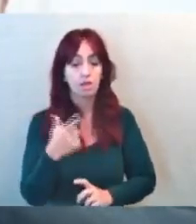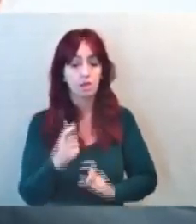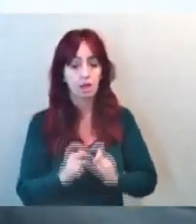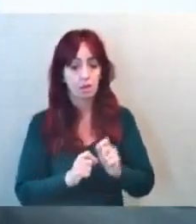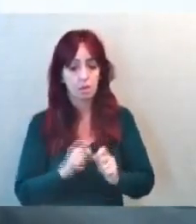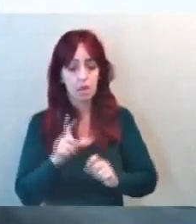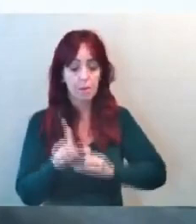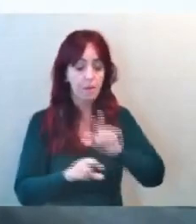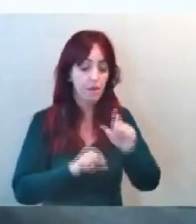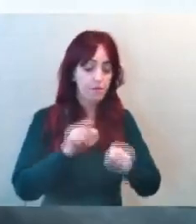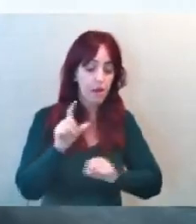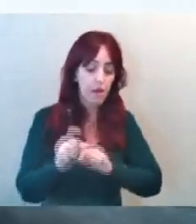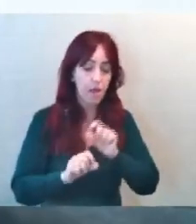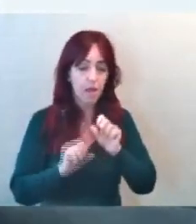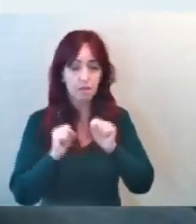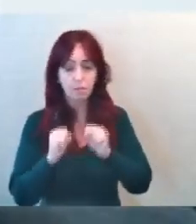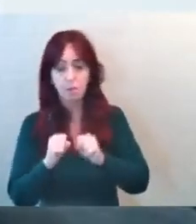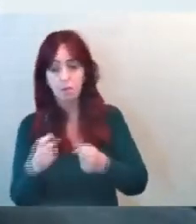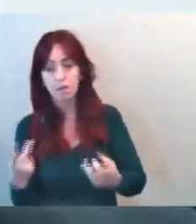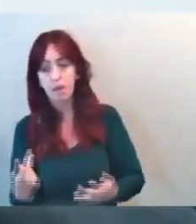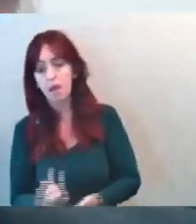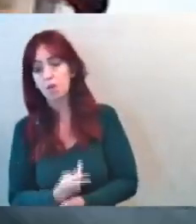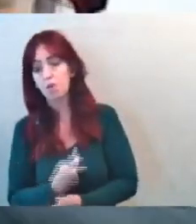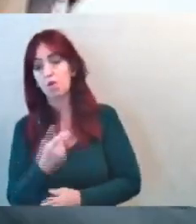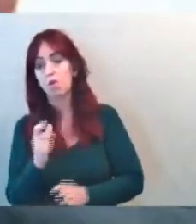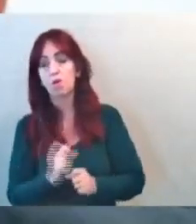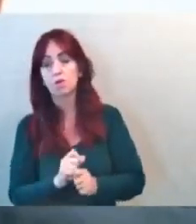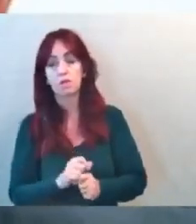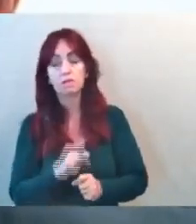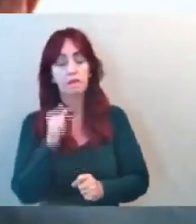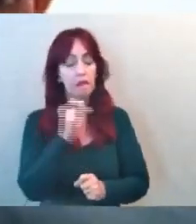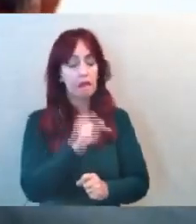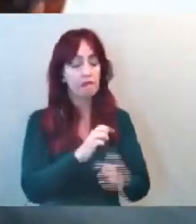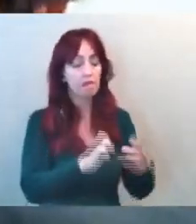tem preferência de poder executar X ou Y.